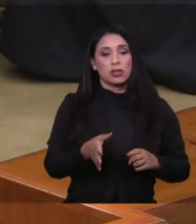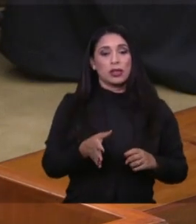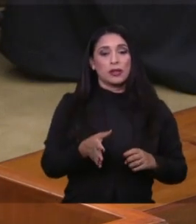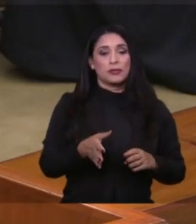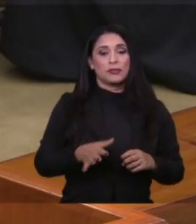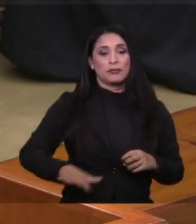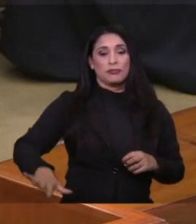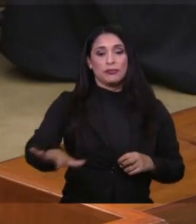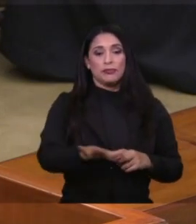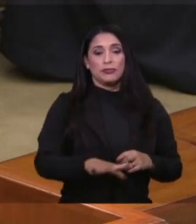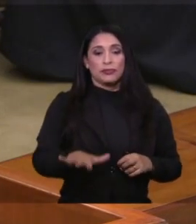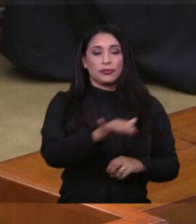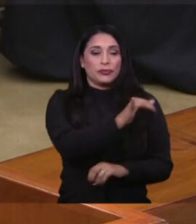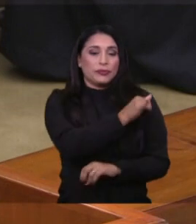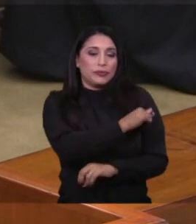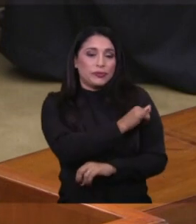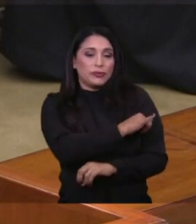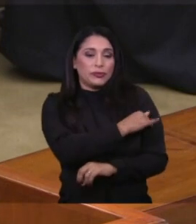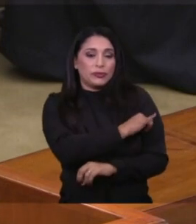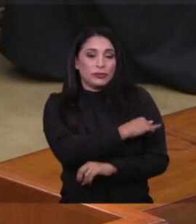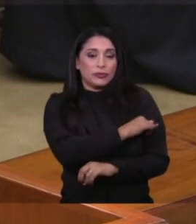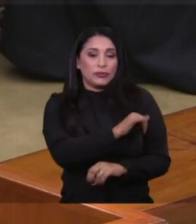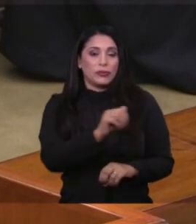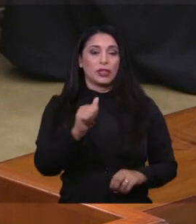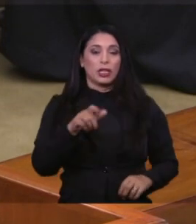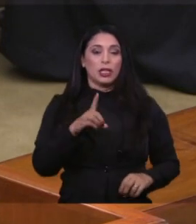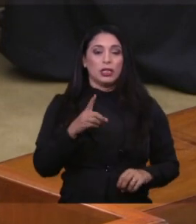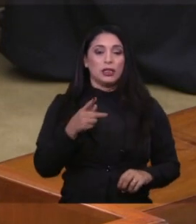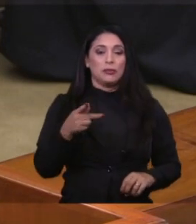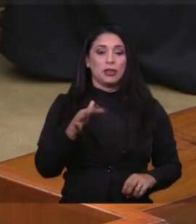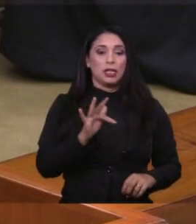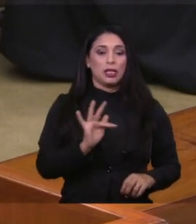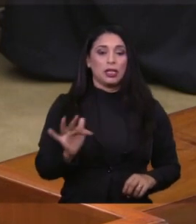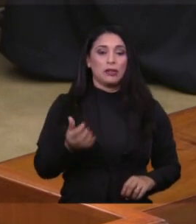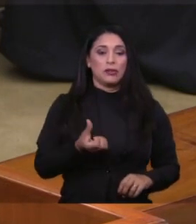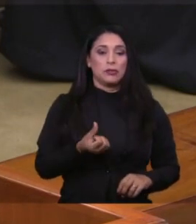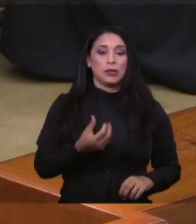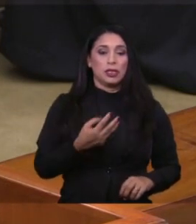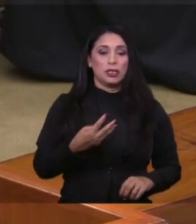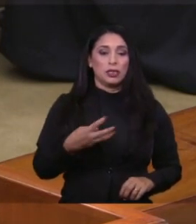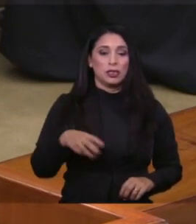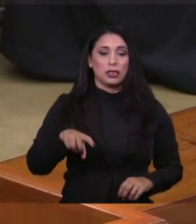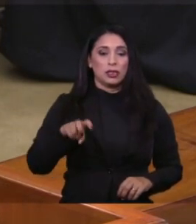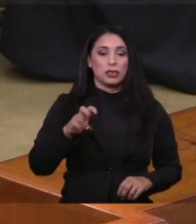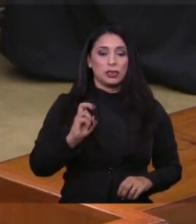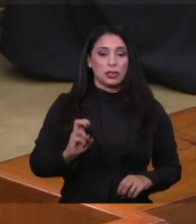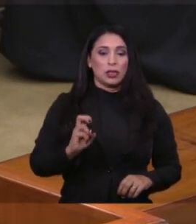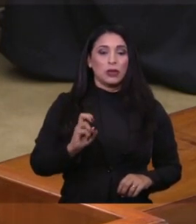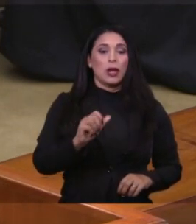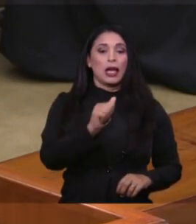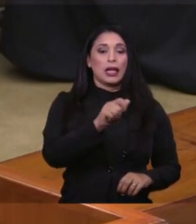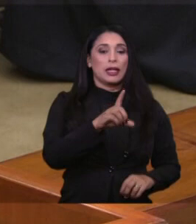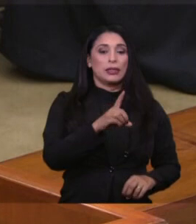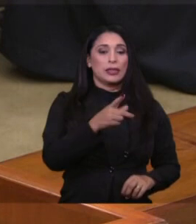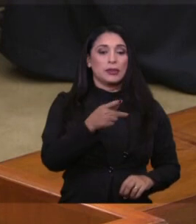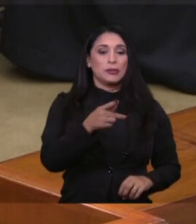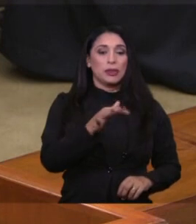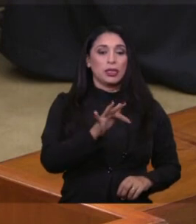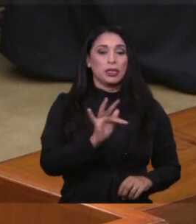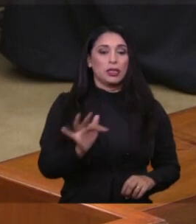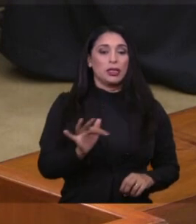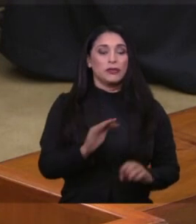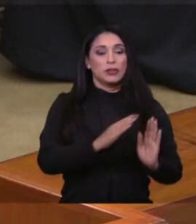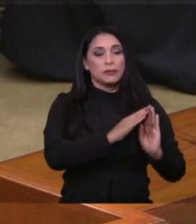no âmbito do Rio de Janeiro, nos termos da DPF 635, a DPF das favelas. A rede de observatórios